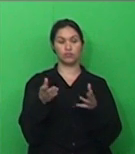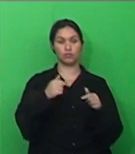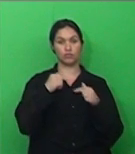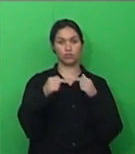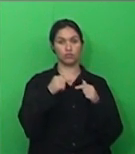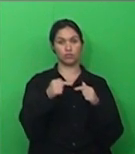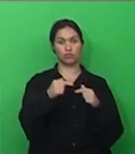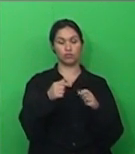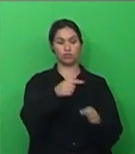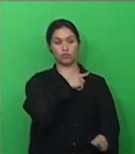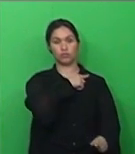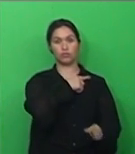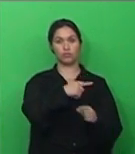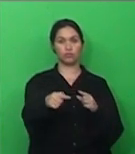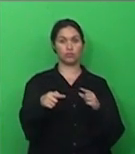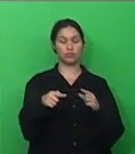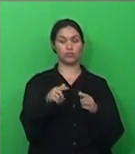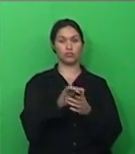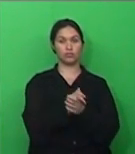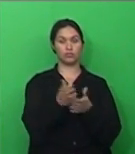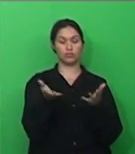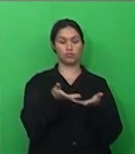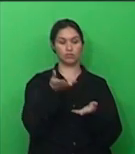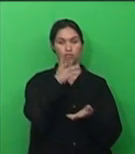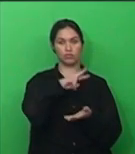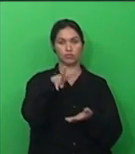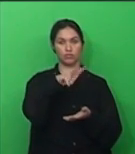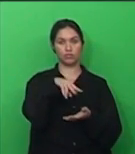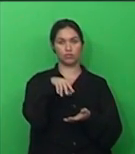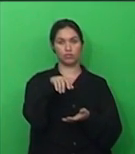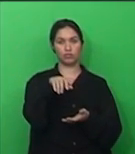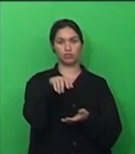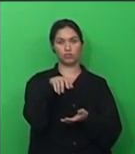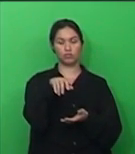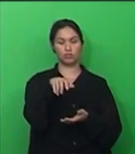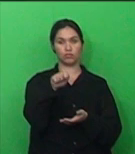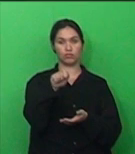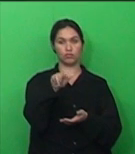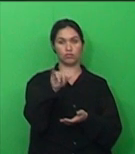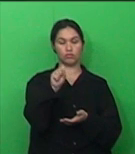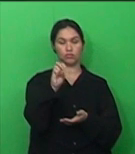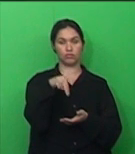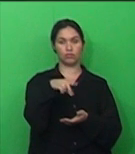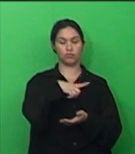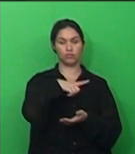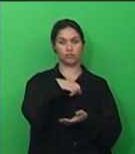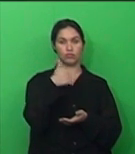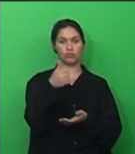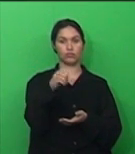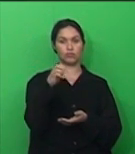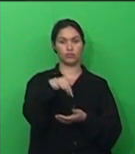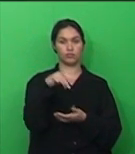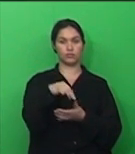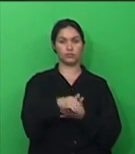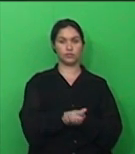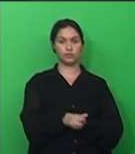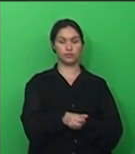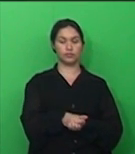aposto ao projeto. Com a palavra o vereador Dr. Alisson Pires. Vossa Excelência dispõe de 10 minutos.